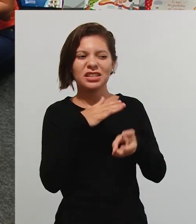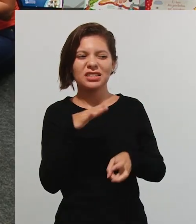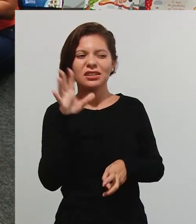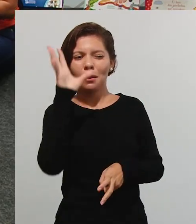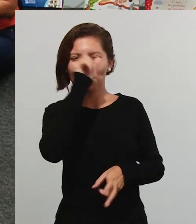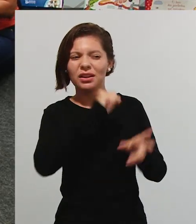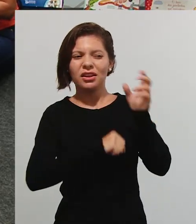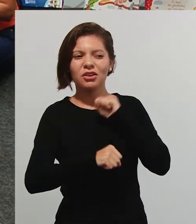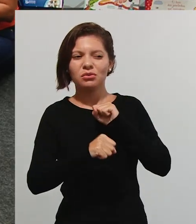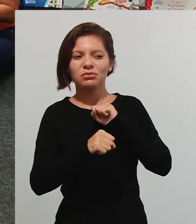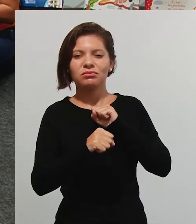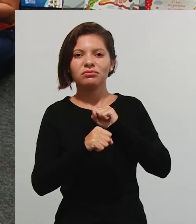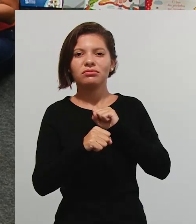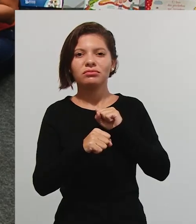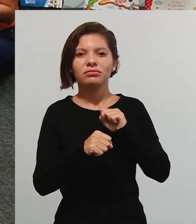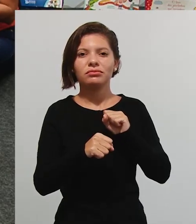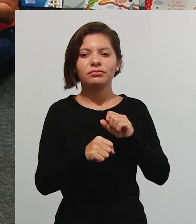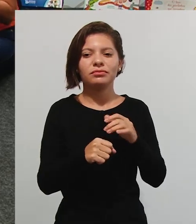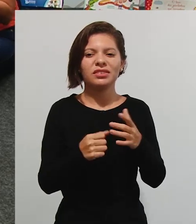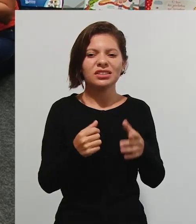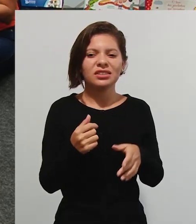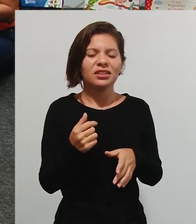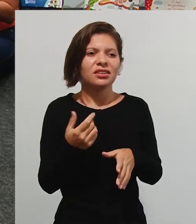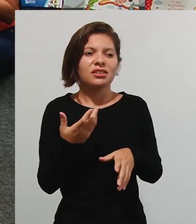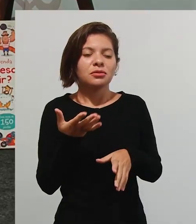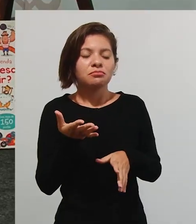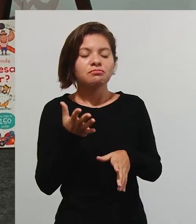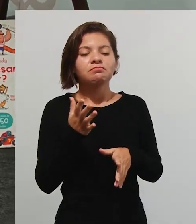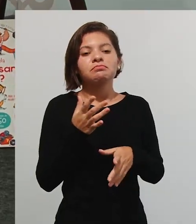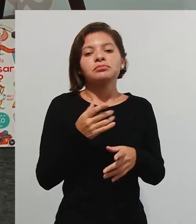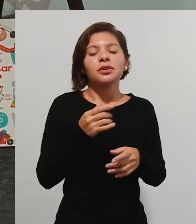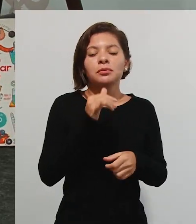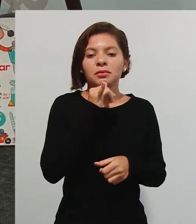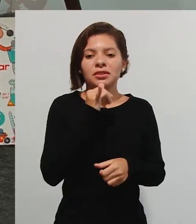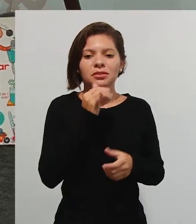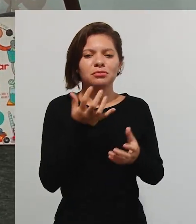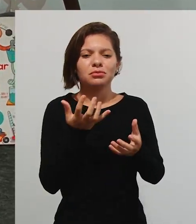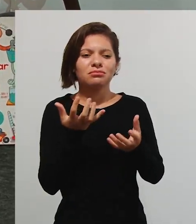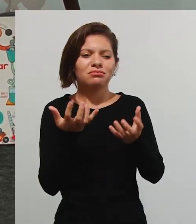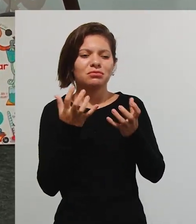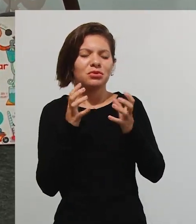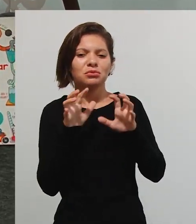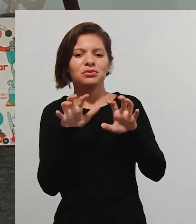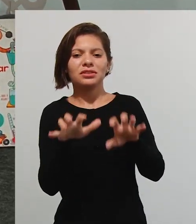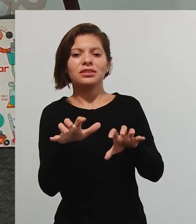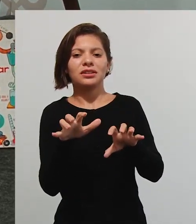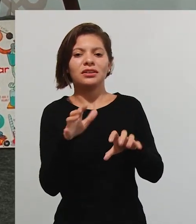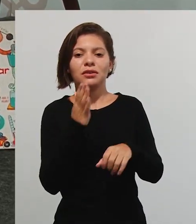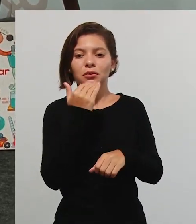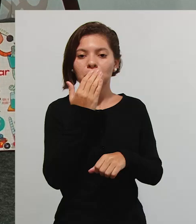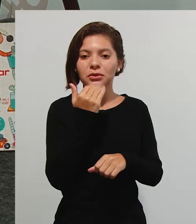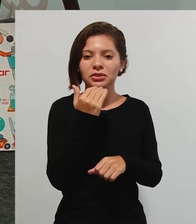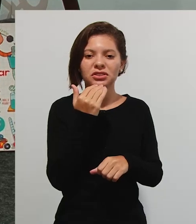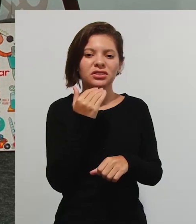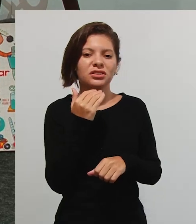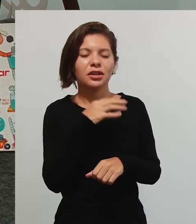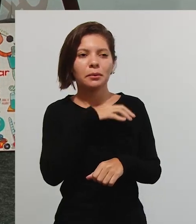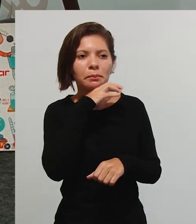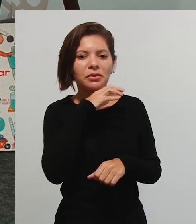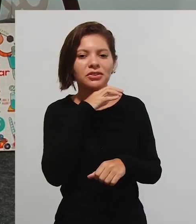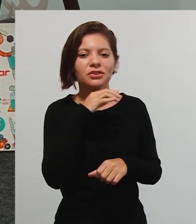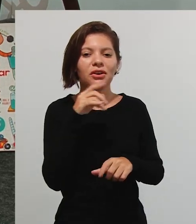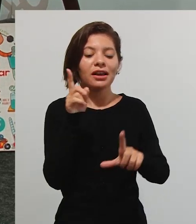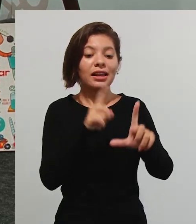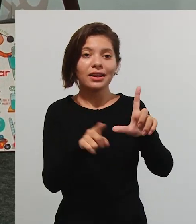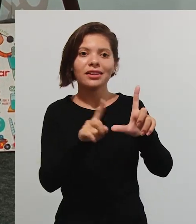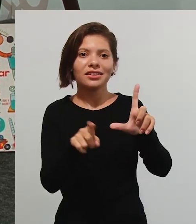não. Porque ela não quer fazer comidinha, não quer fazer um bichinho, Aí o que ela faz o quê? Faz uma letra. Olha, professora, eu